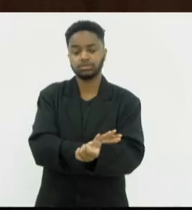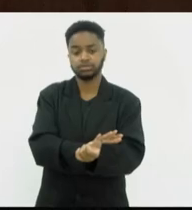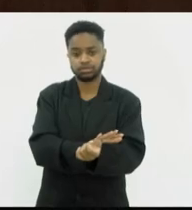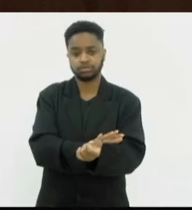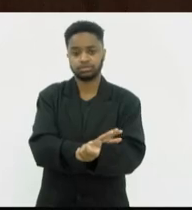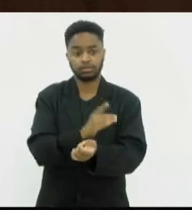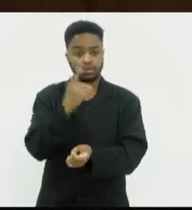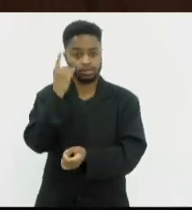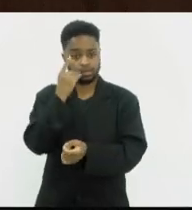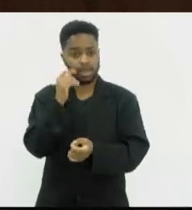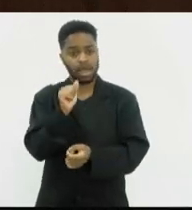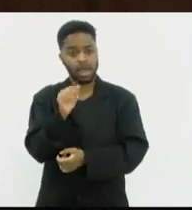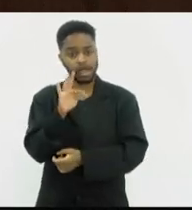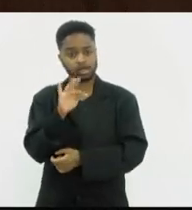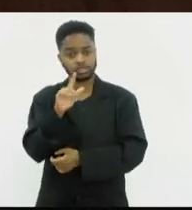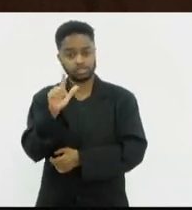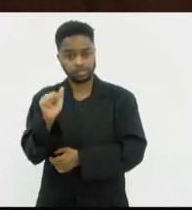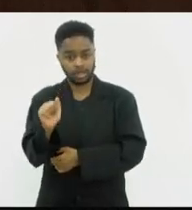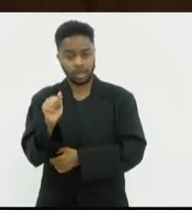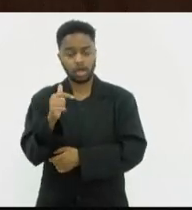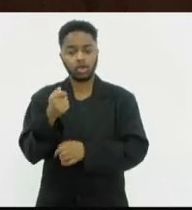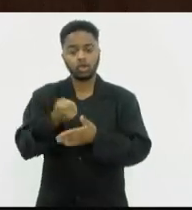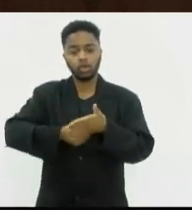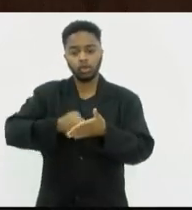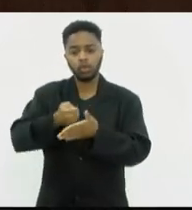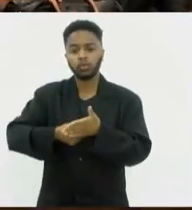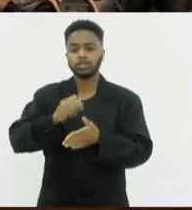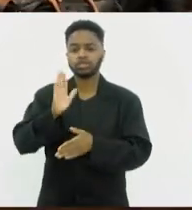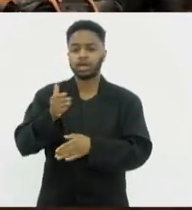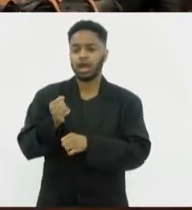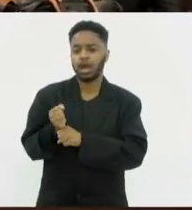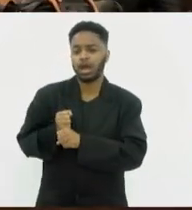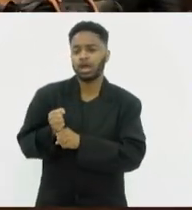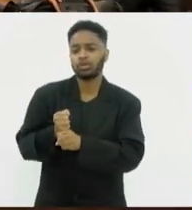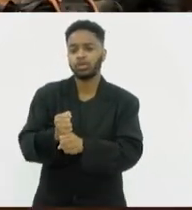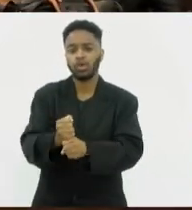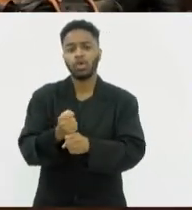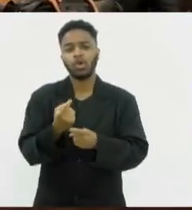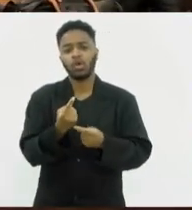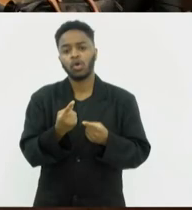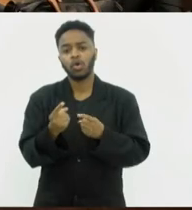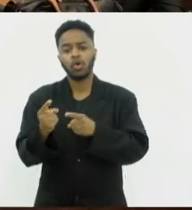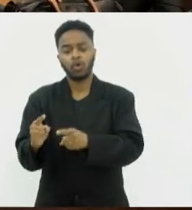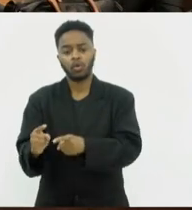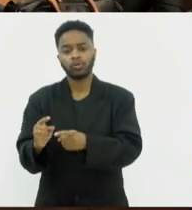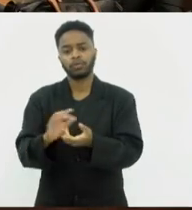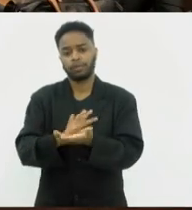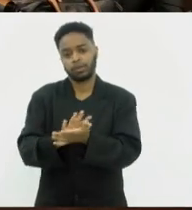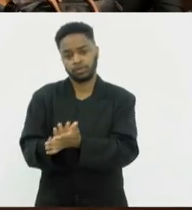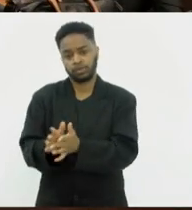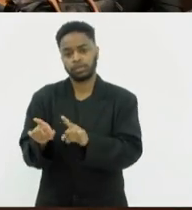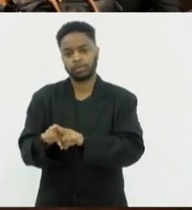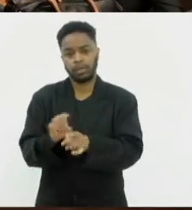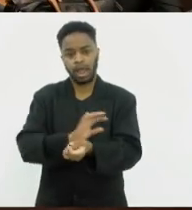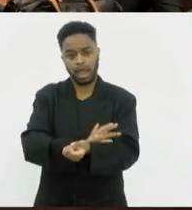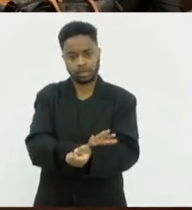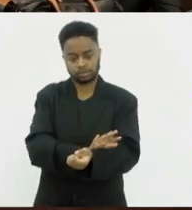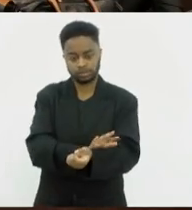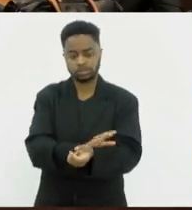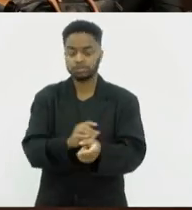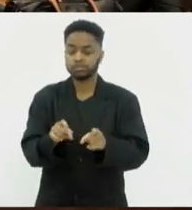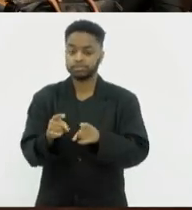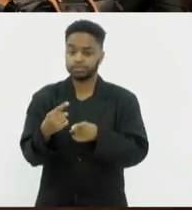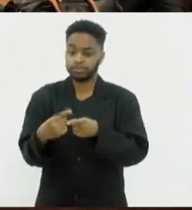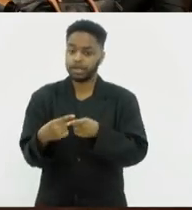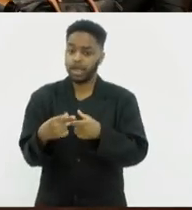Excelência combate há tanto tempo a intolerância e o racismo, naturalmente. Muitas vezes eles